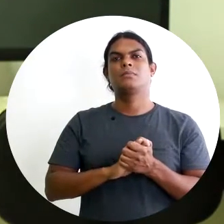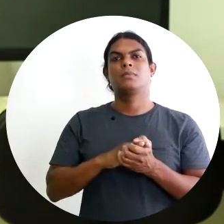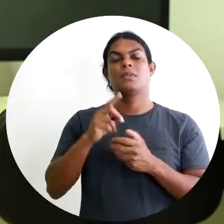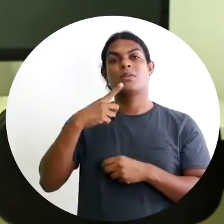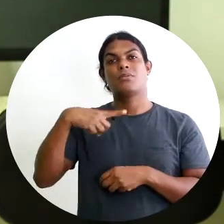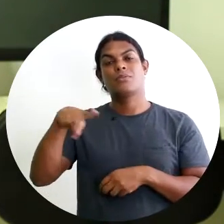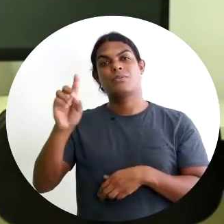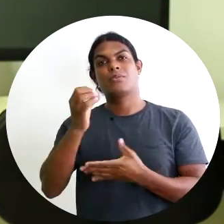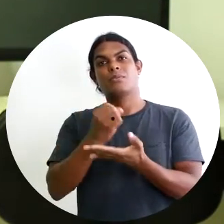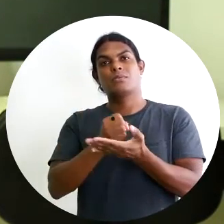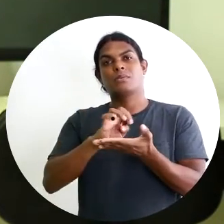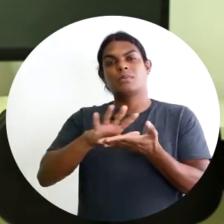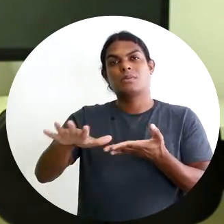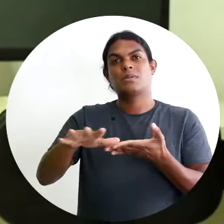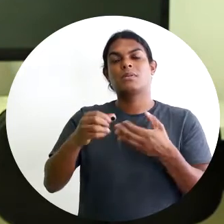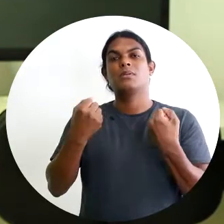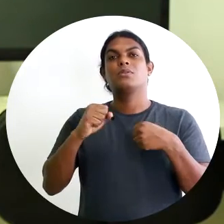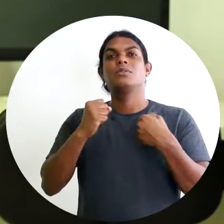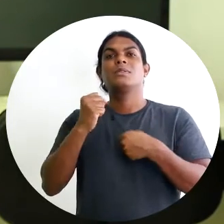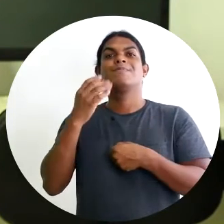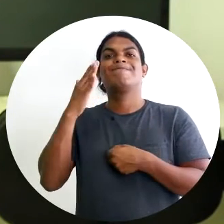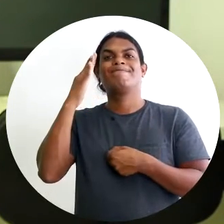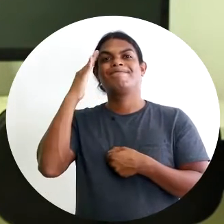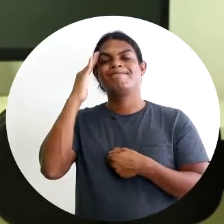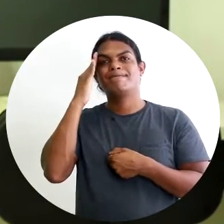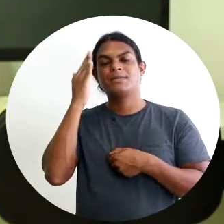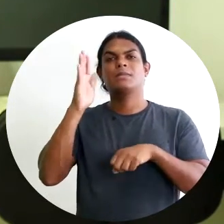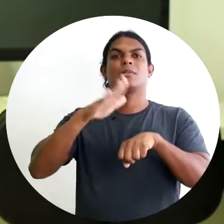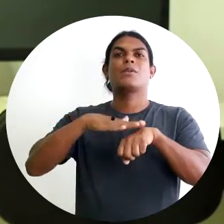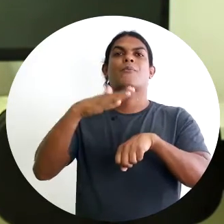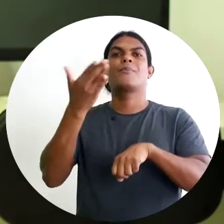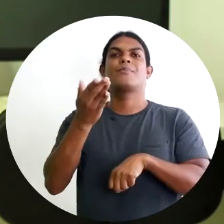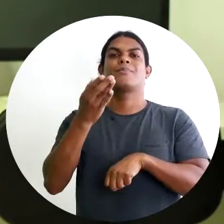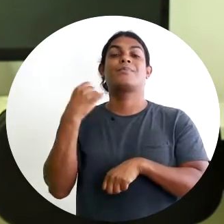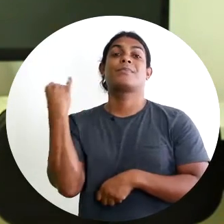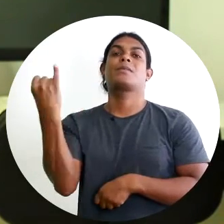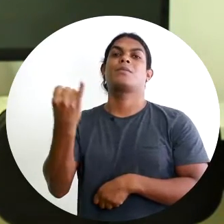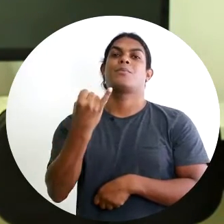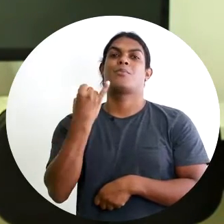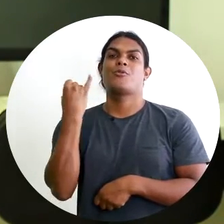pôde entender melhor sobre a importância de ter ciclovias,